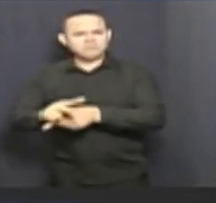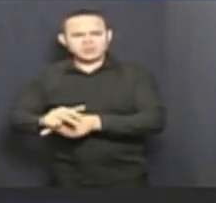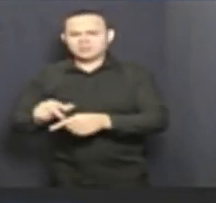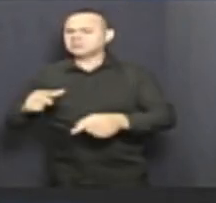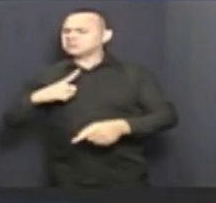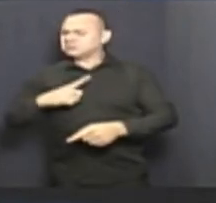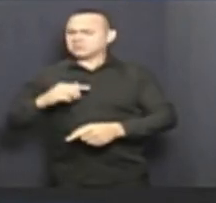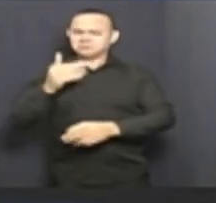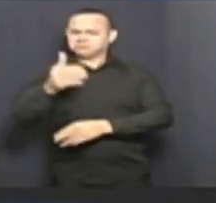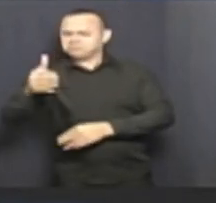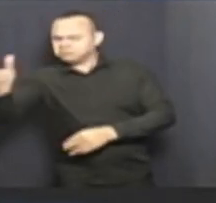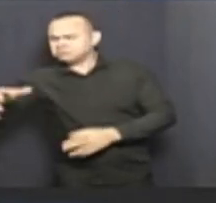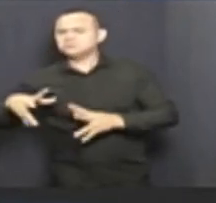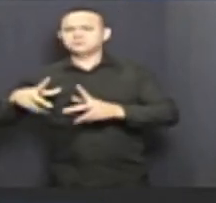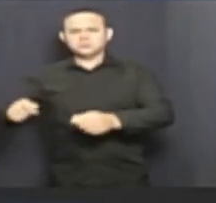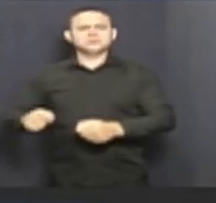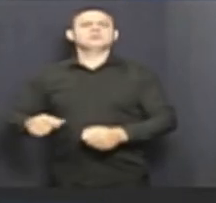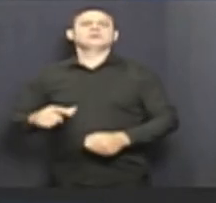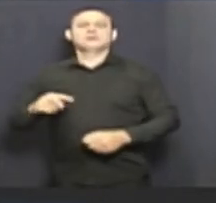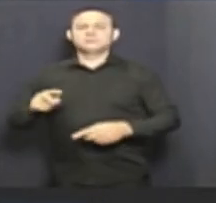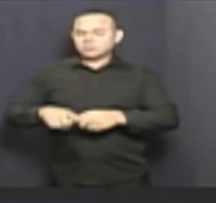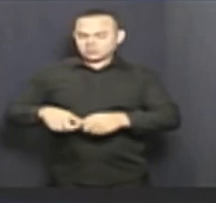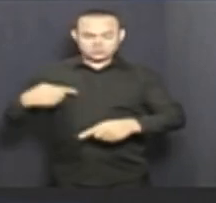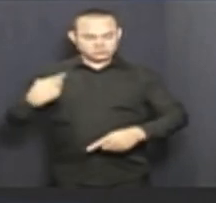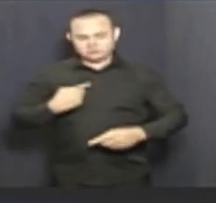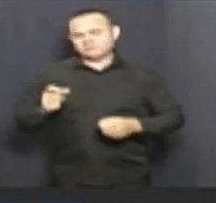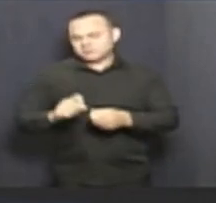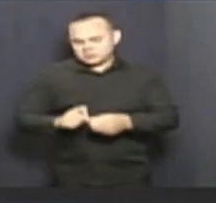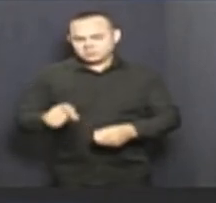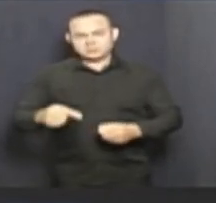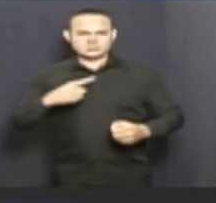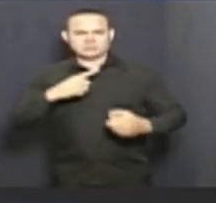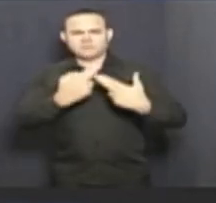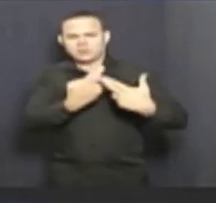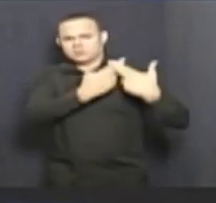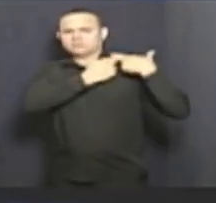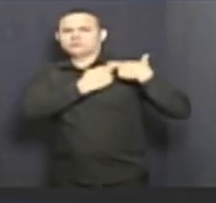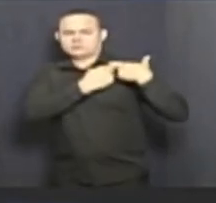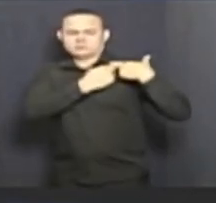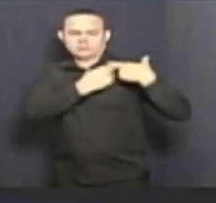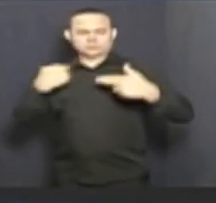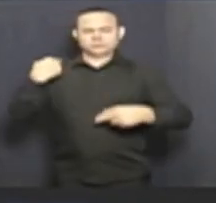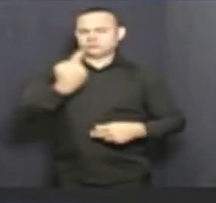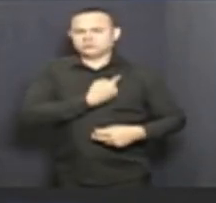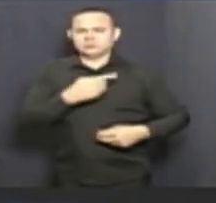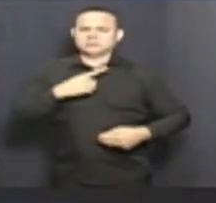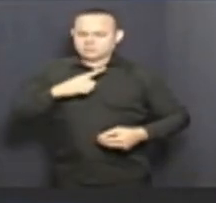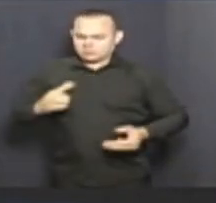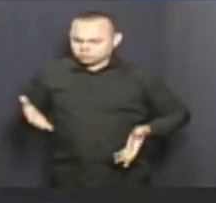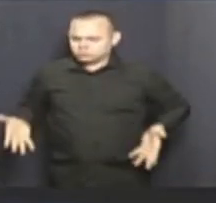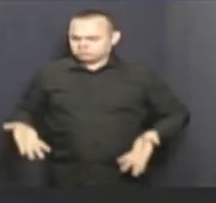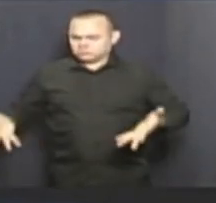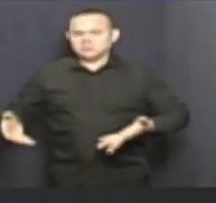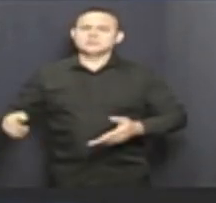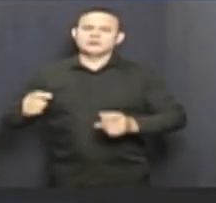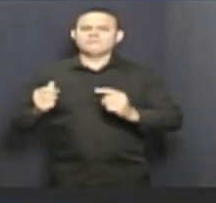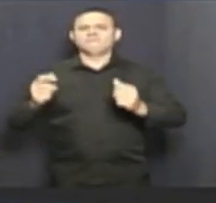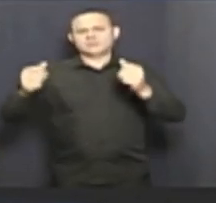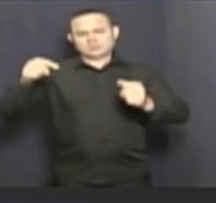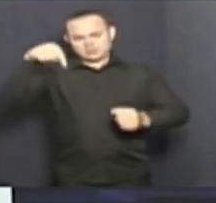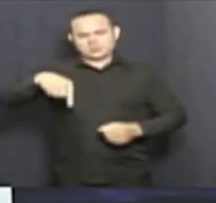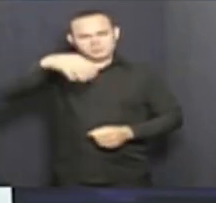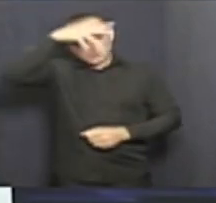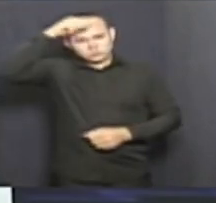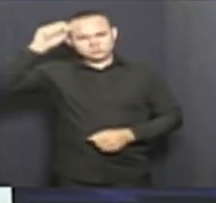produtivas acho que isso foi feito principalmente com a responsabilidade que nós tratamos os incentivos fiscais aqui no mato grosso do sul